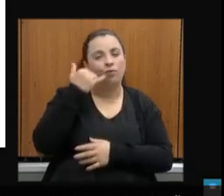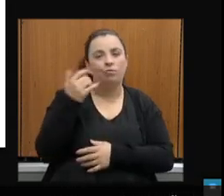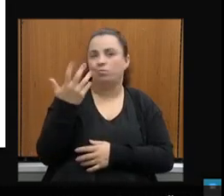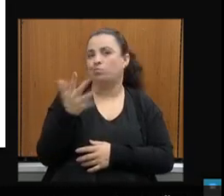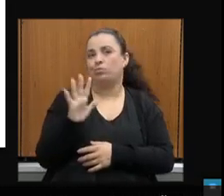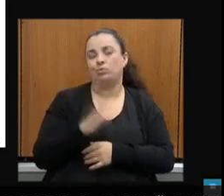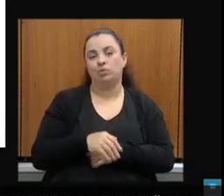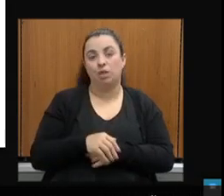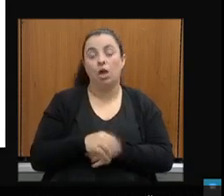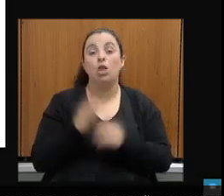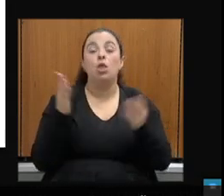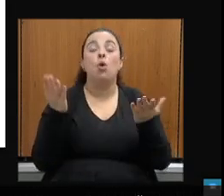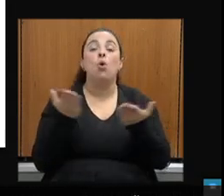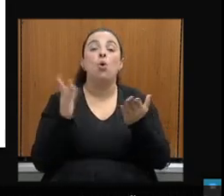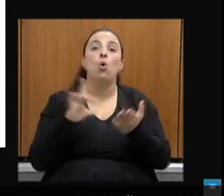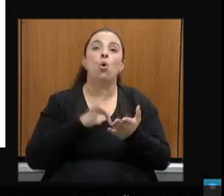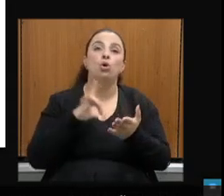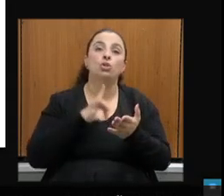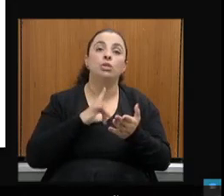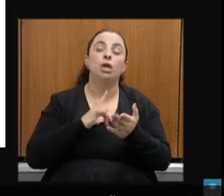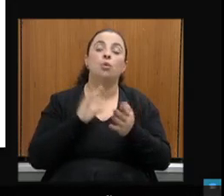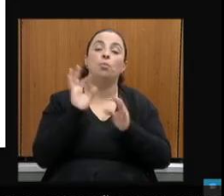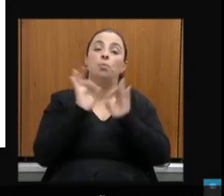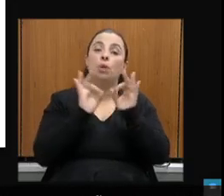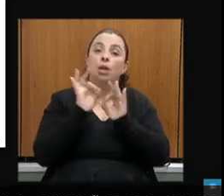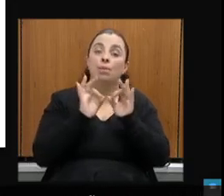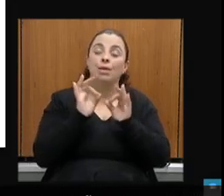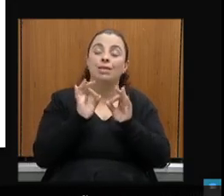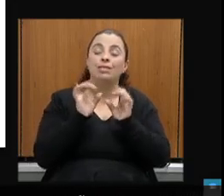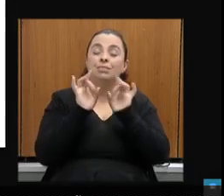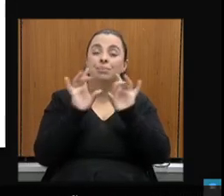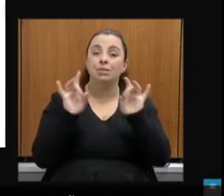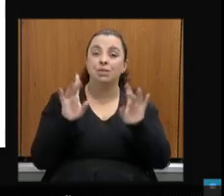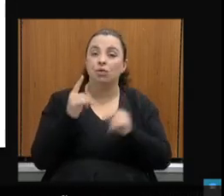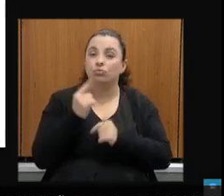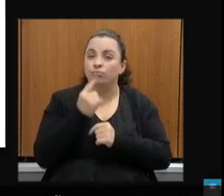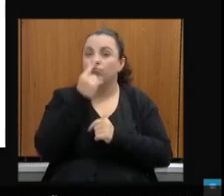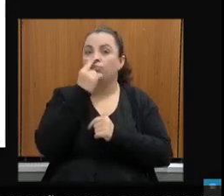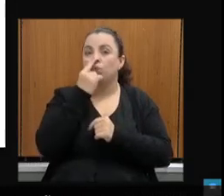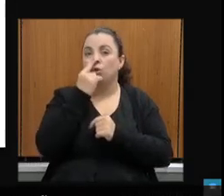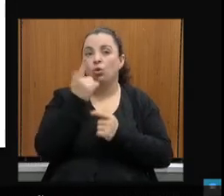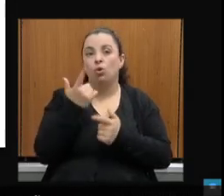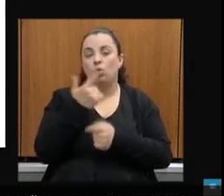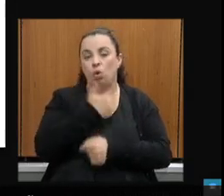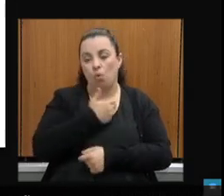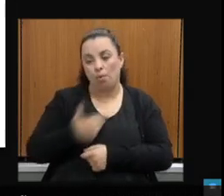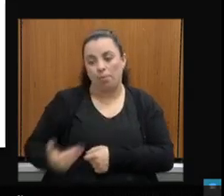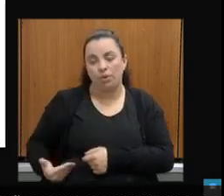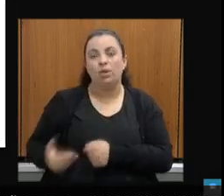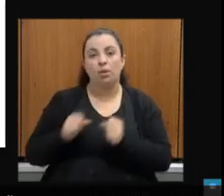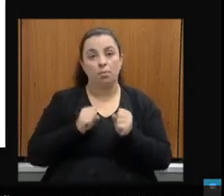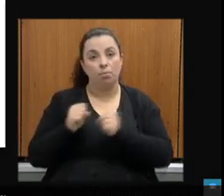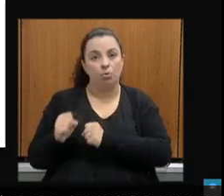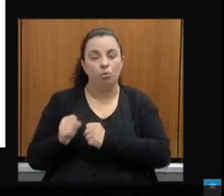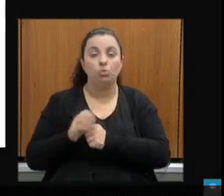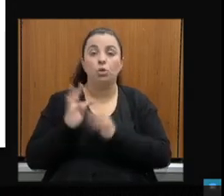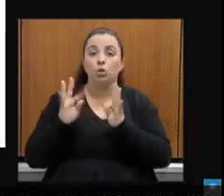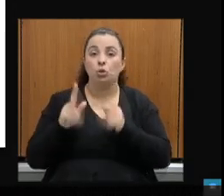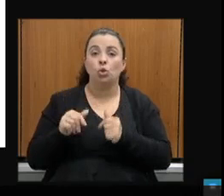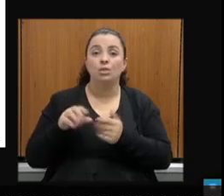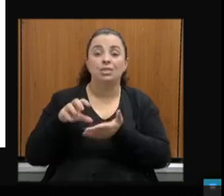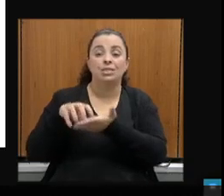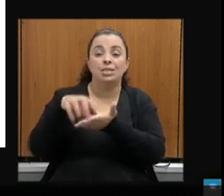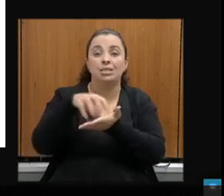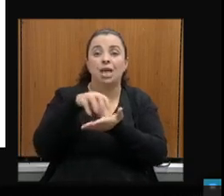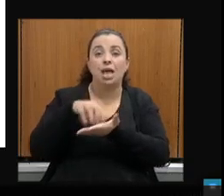é especial de proximidade com o poder público em todas as regionais da Cemig um